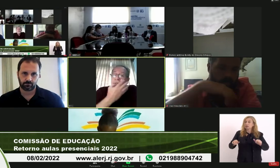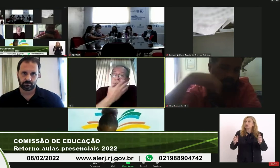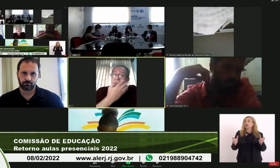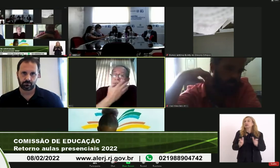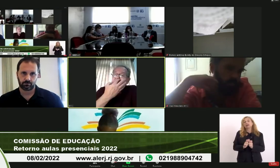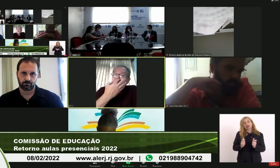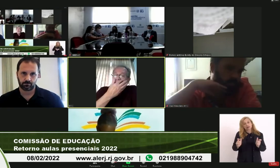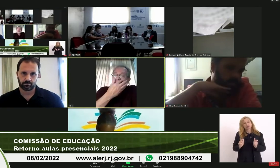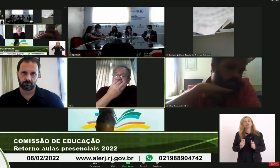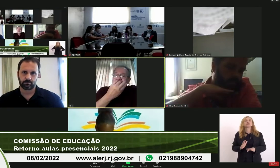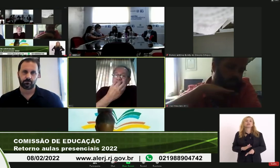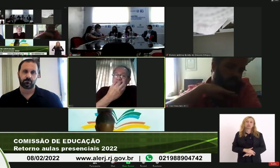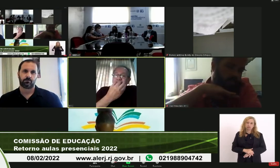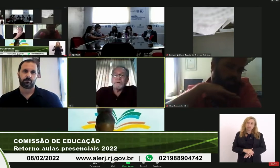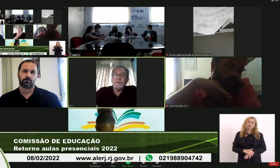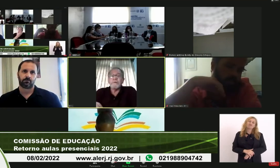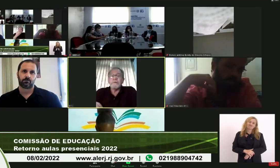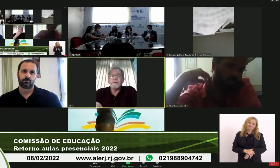Não sei